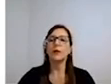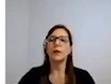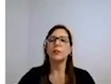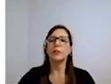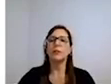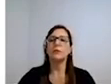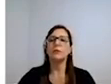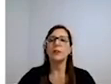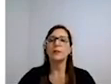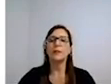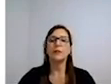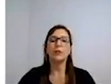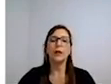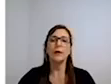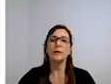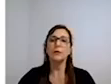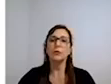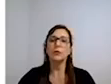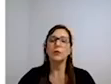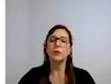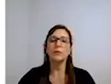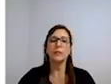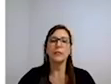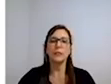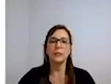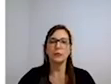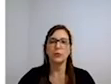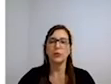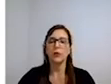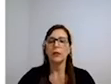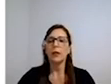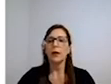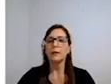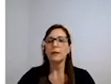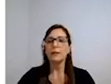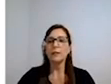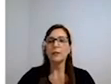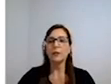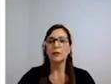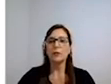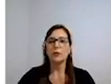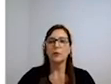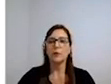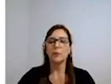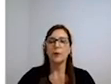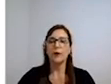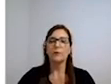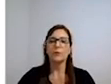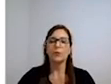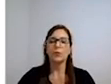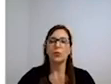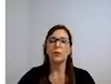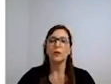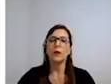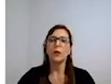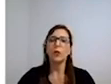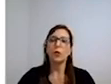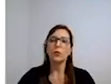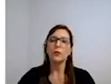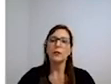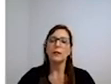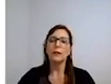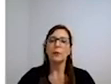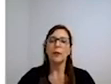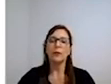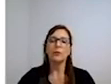e a região de ação de cada um dos nervos cranianos. A descrição das suas principais funções consta